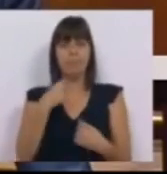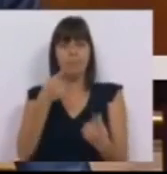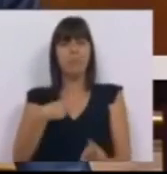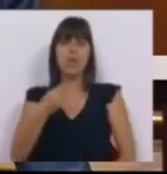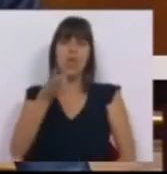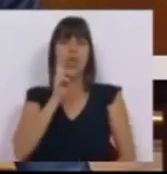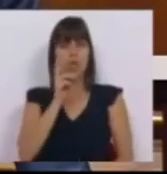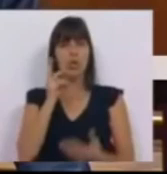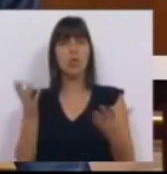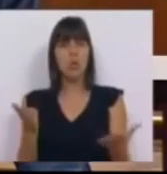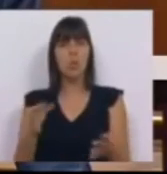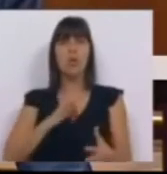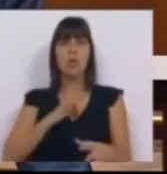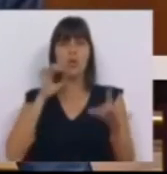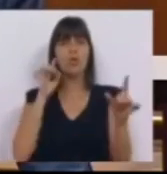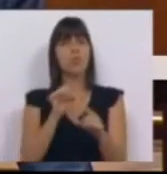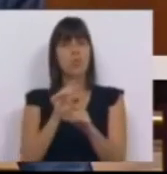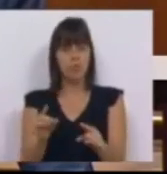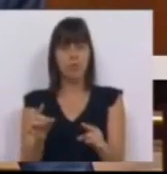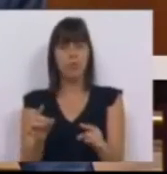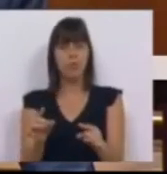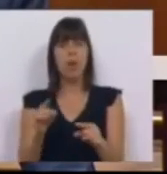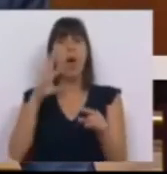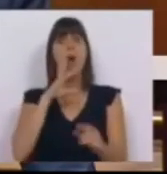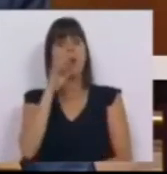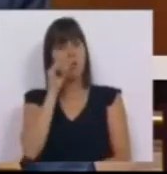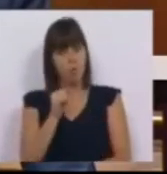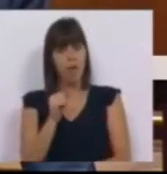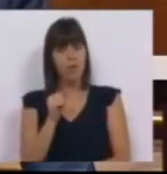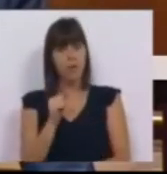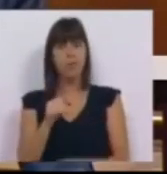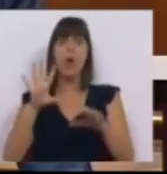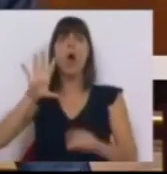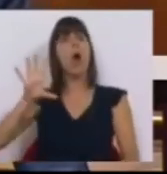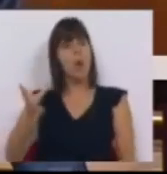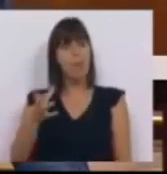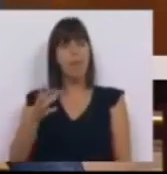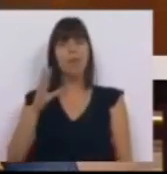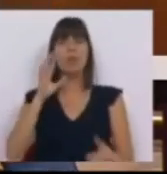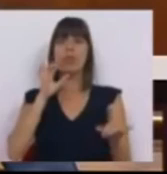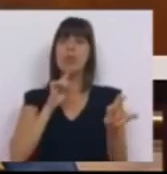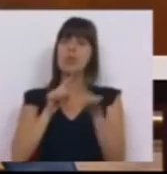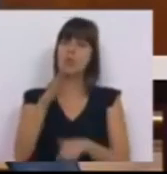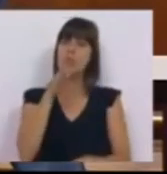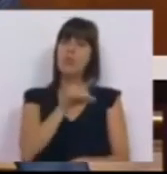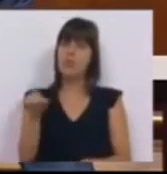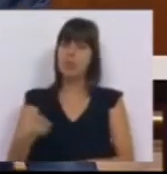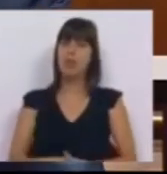nossas desculpas aos senhores professores, aos pais, ao país, aos senhores